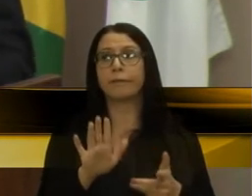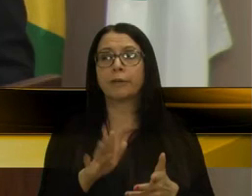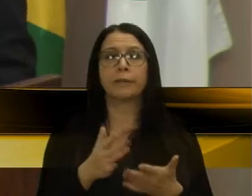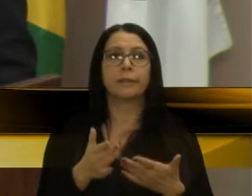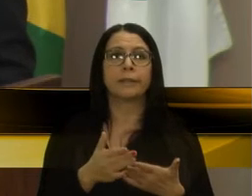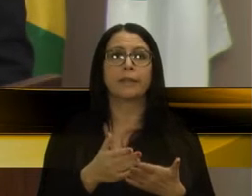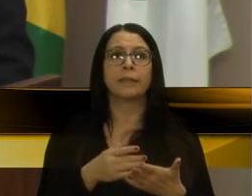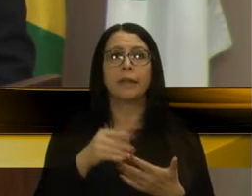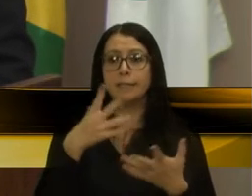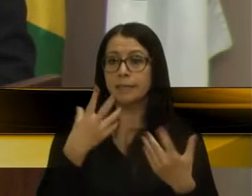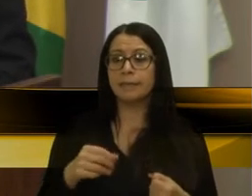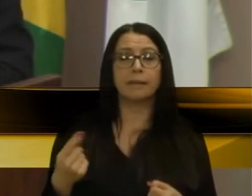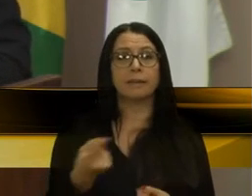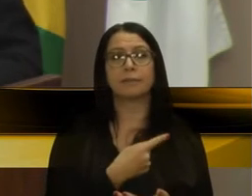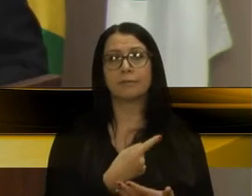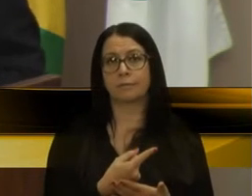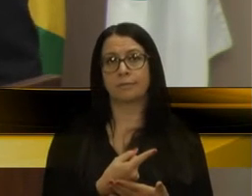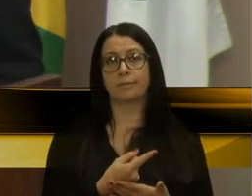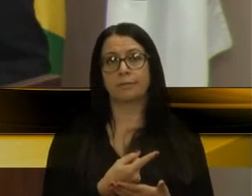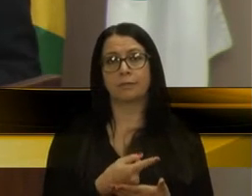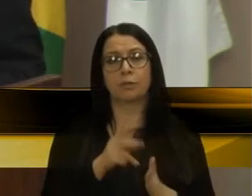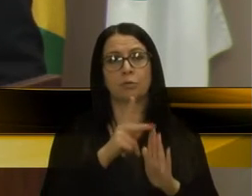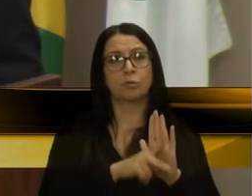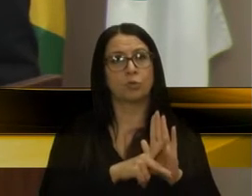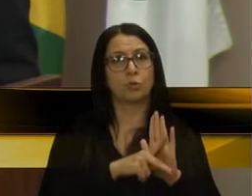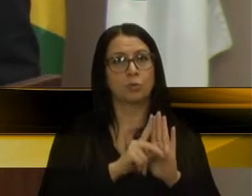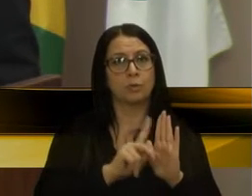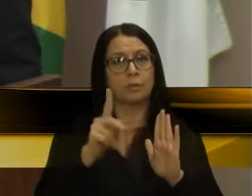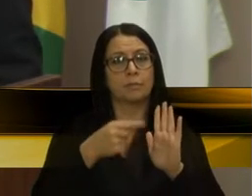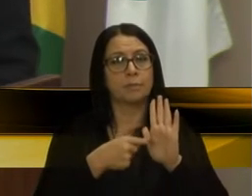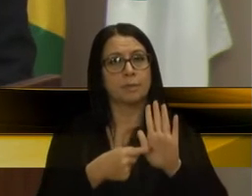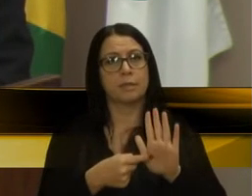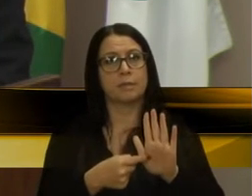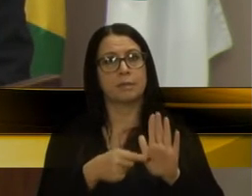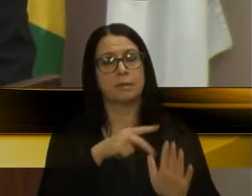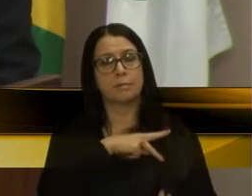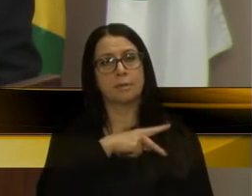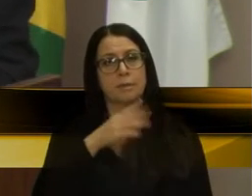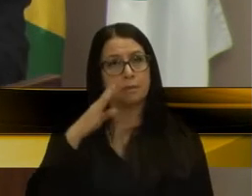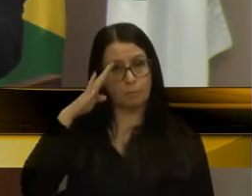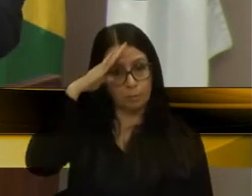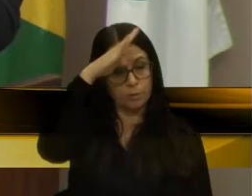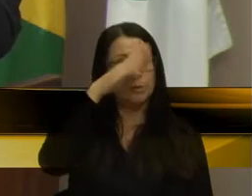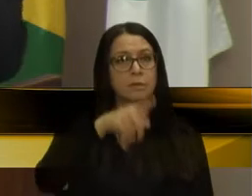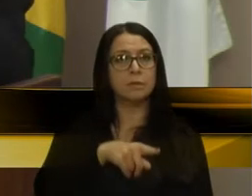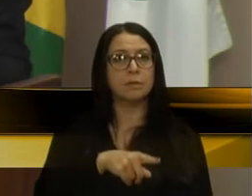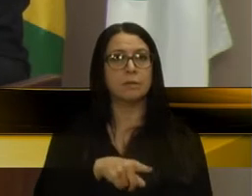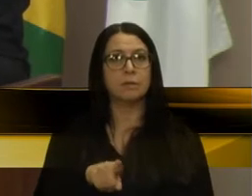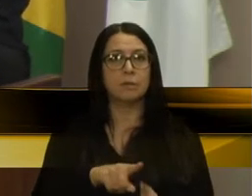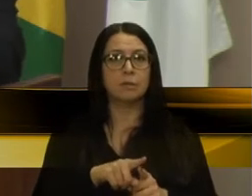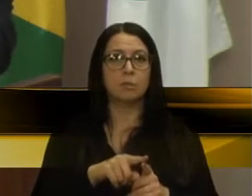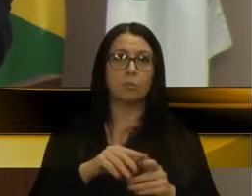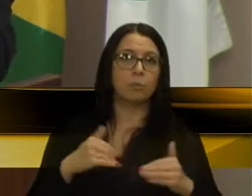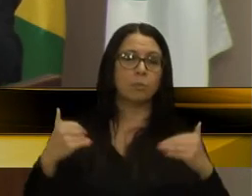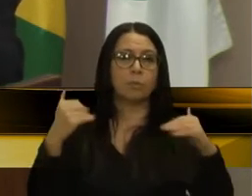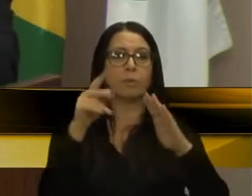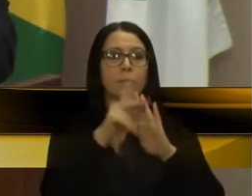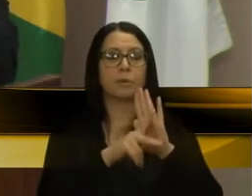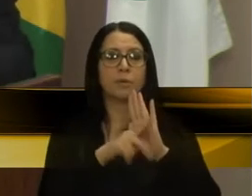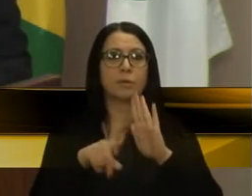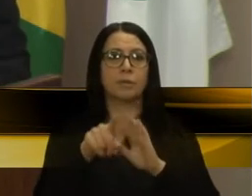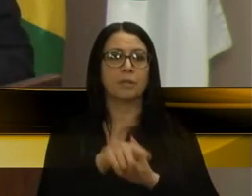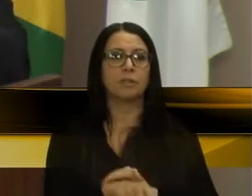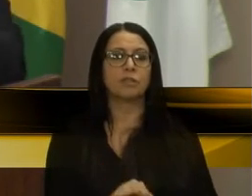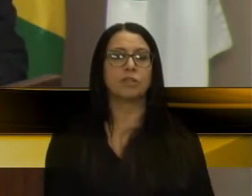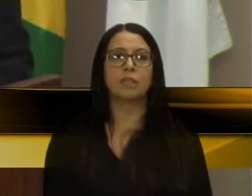não pode ser conivente com isso. Então, o projeto que está sendo apresentado pelo presidente Bolsonaro, como grande projeto, a urgência, foi